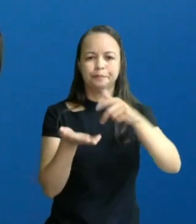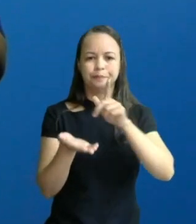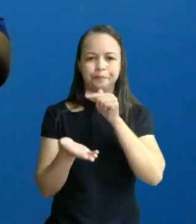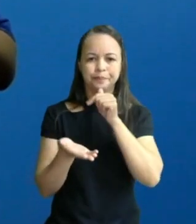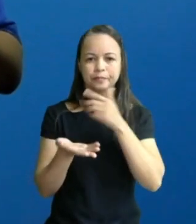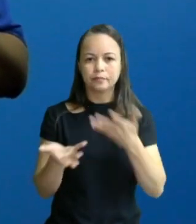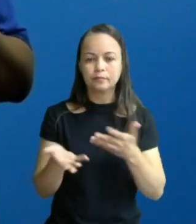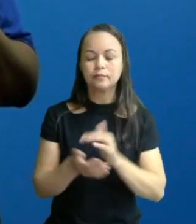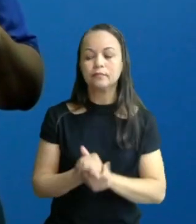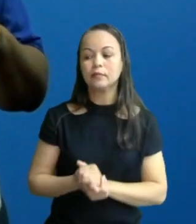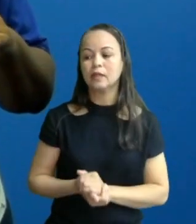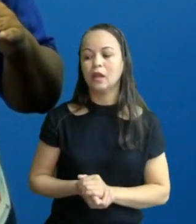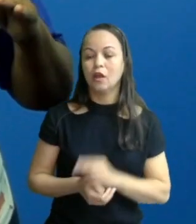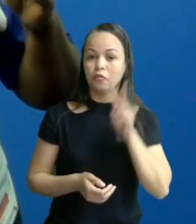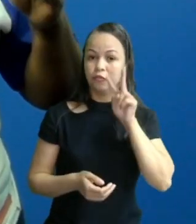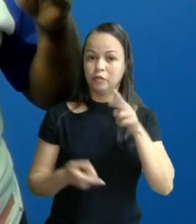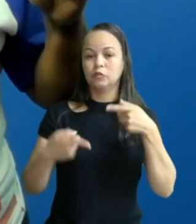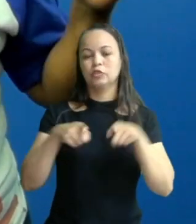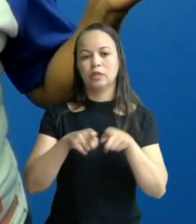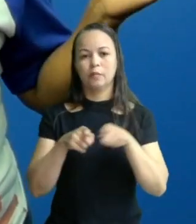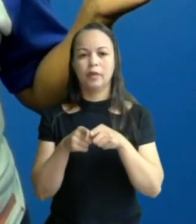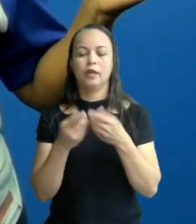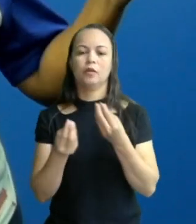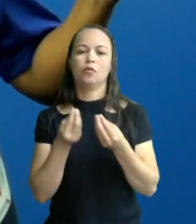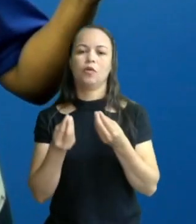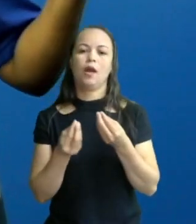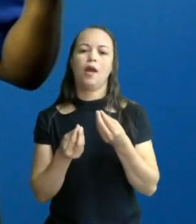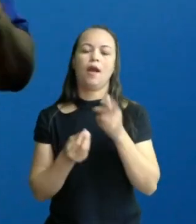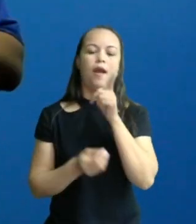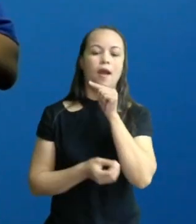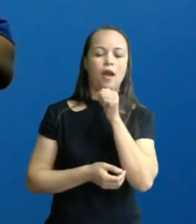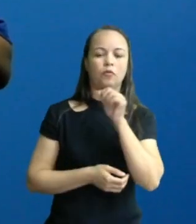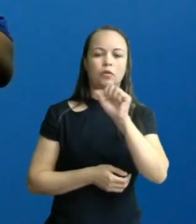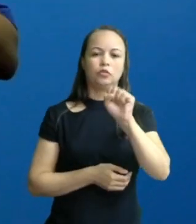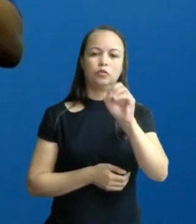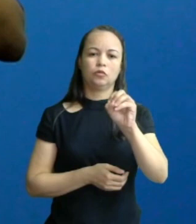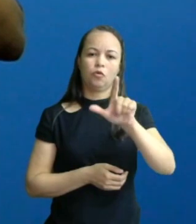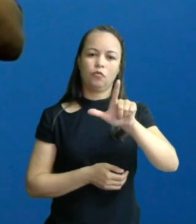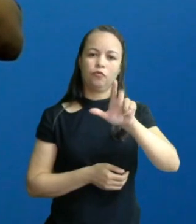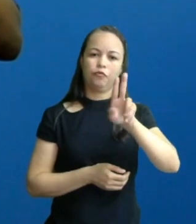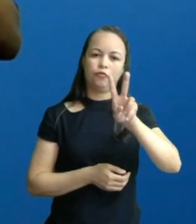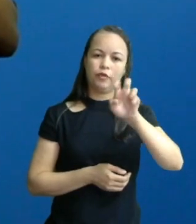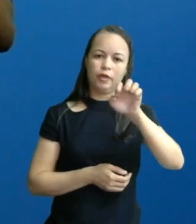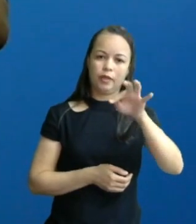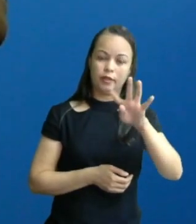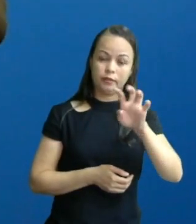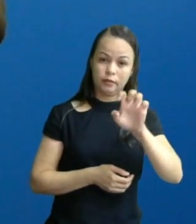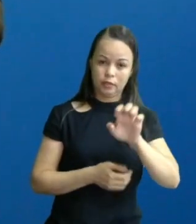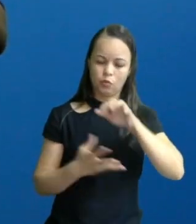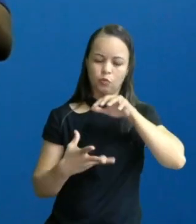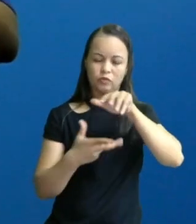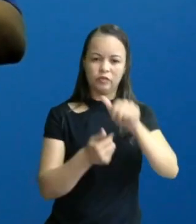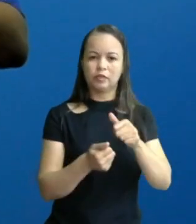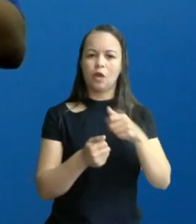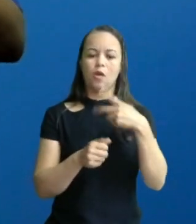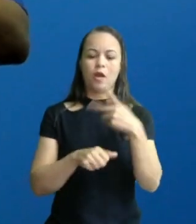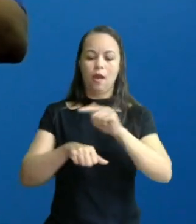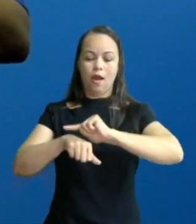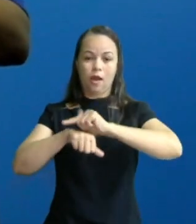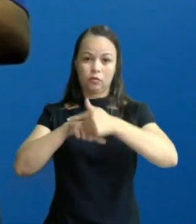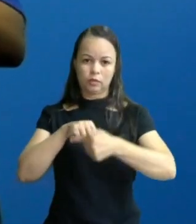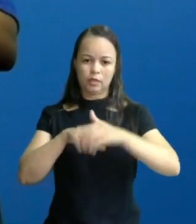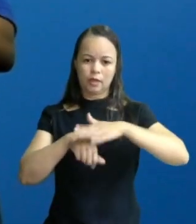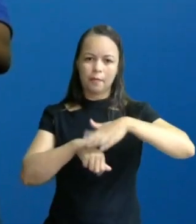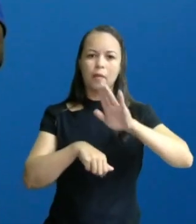né? A água como solvente universal, quer dizer, ela é o líquido, ela é a substância que